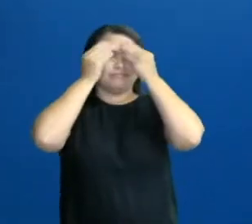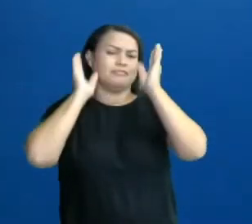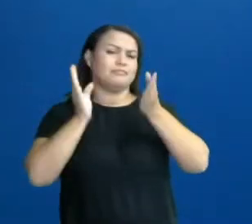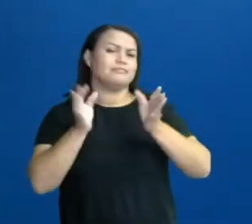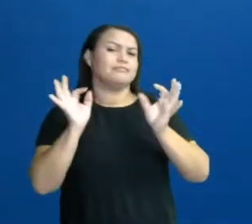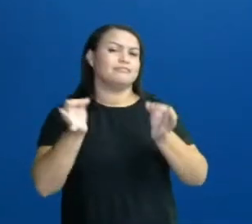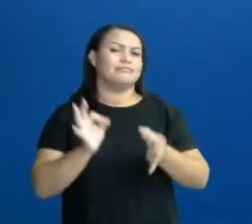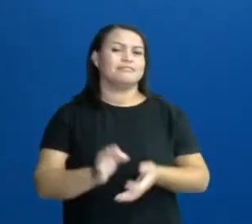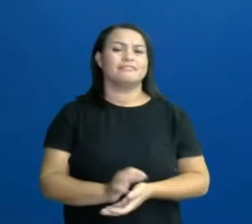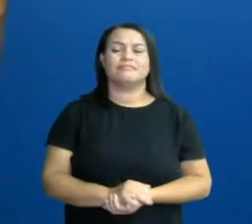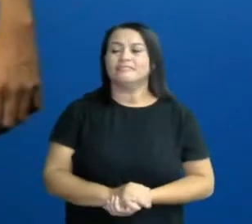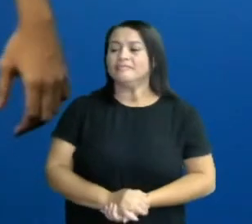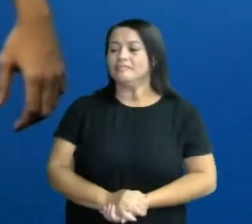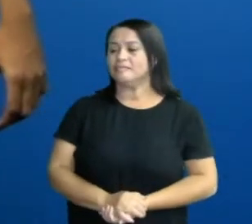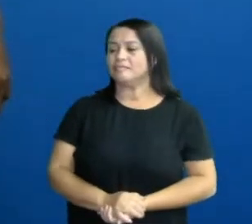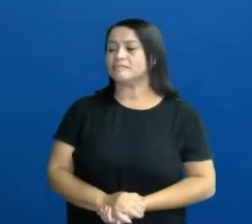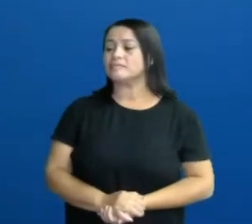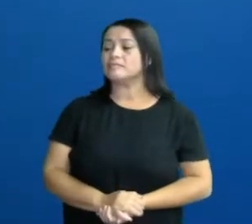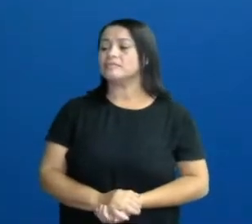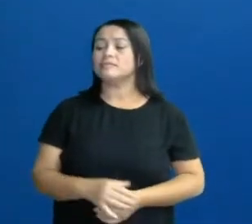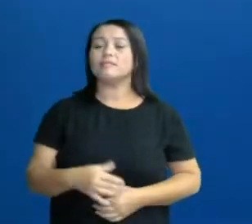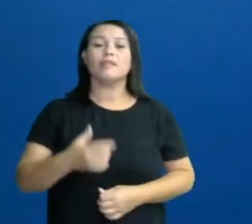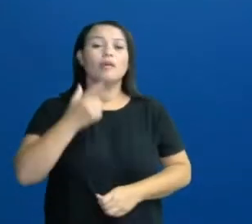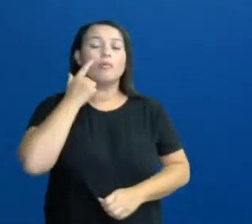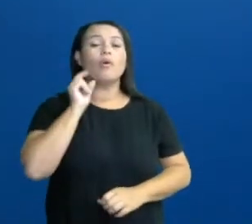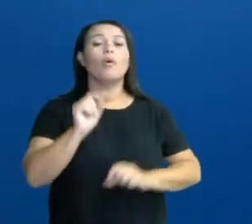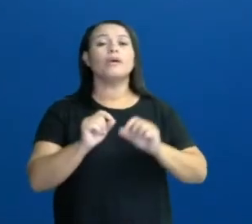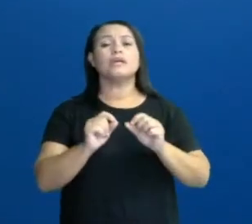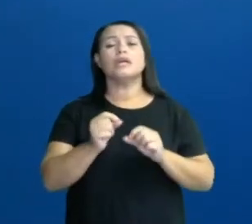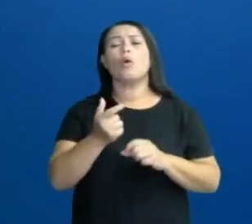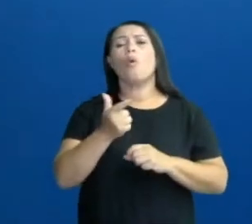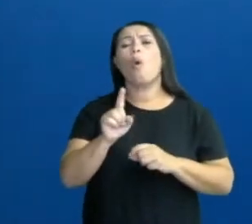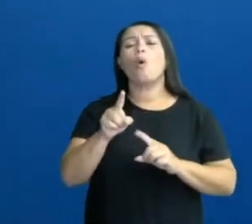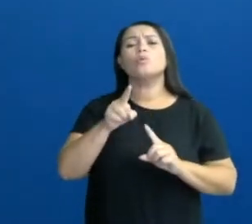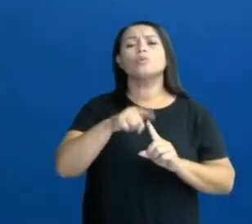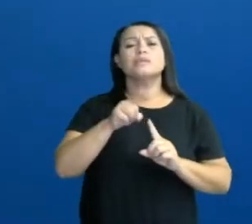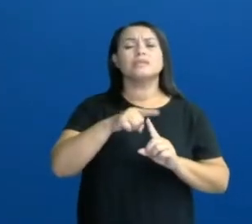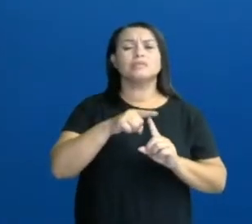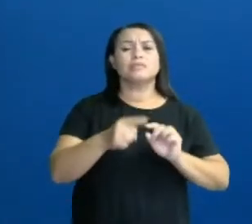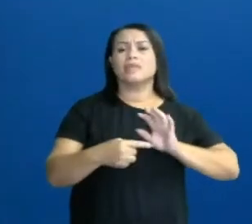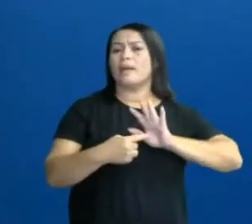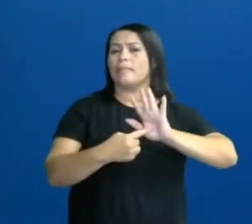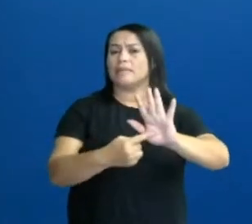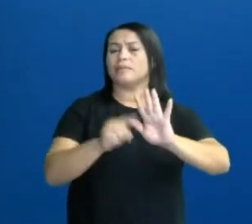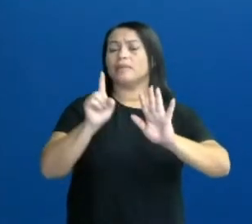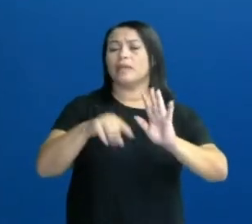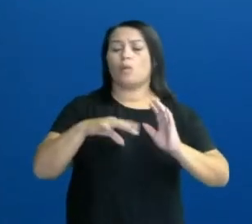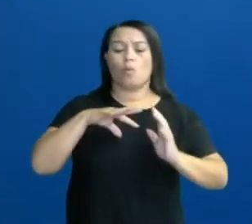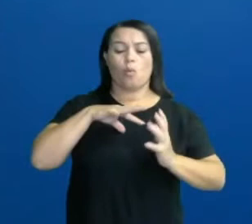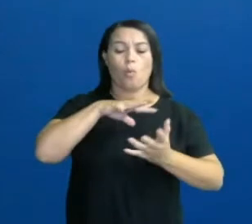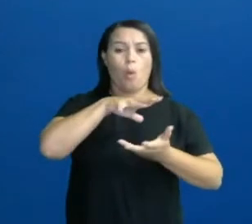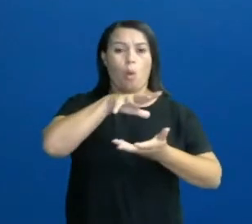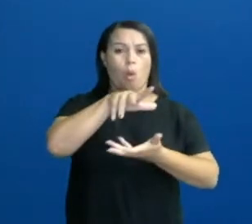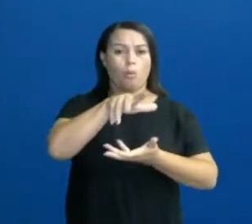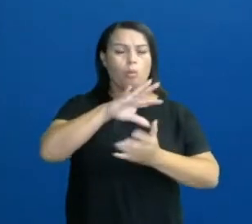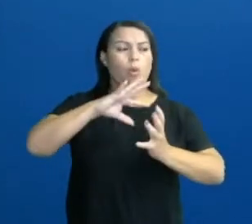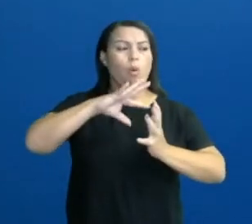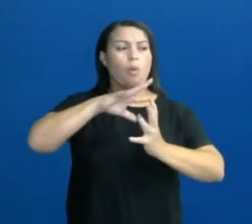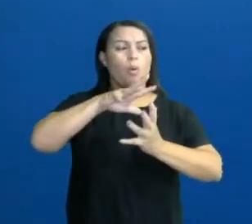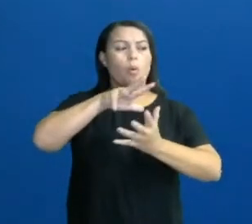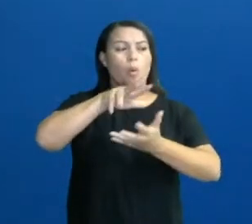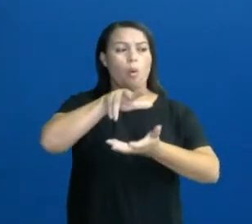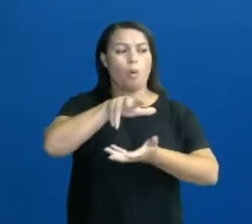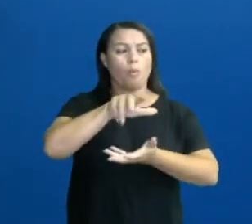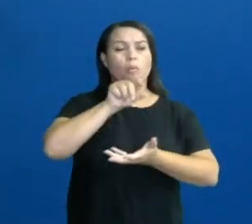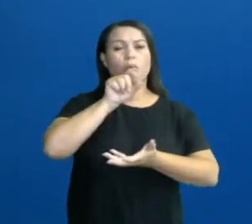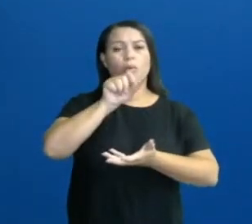com certeza, tá bom? Passando, a gente chega num outro tipo de representação, que é o globo terrestre. O globo